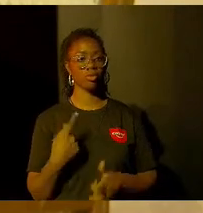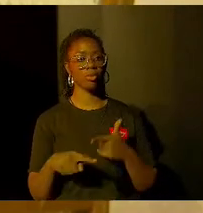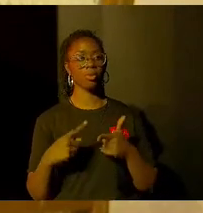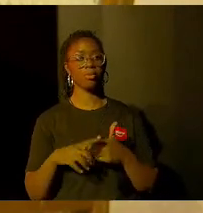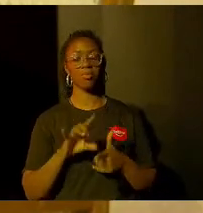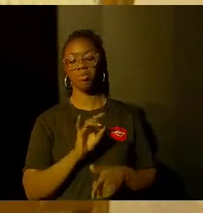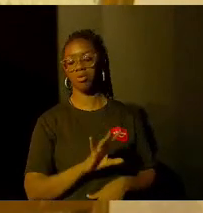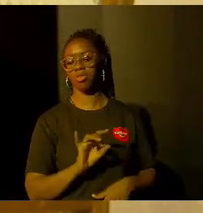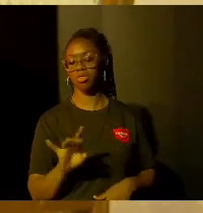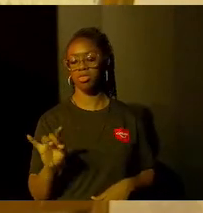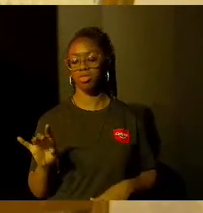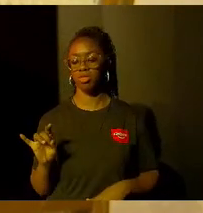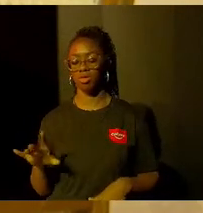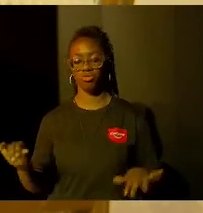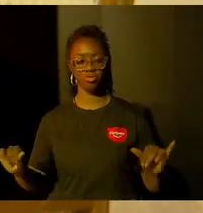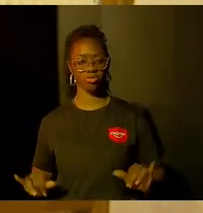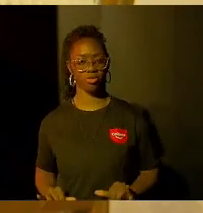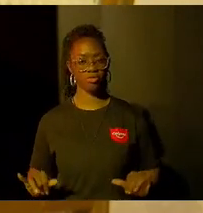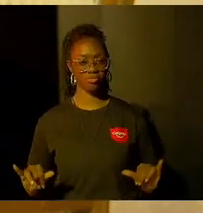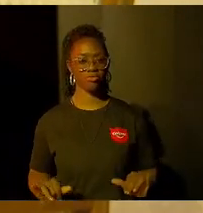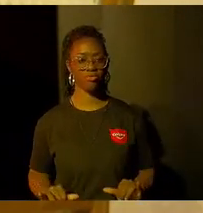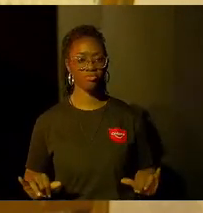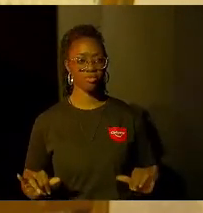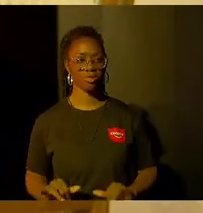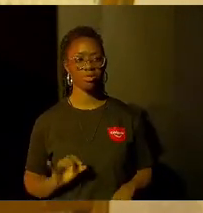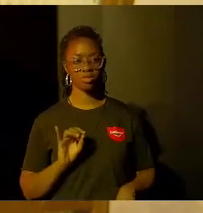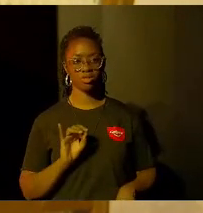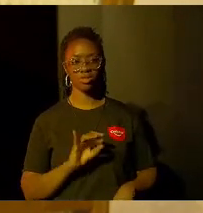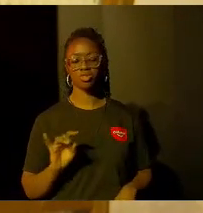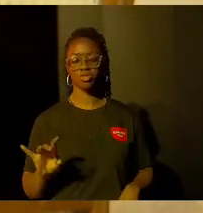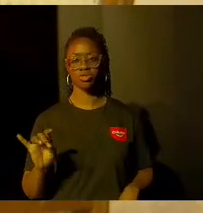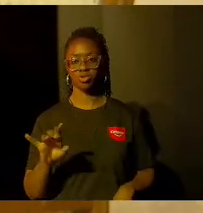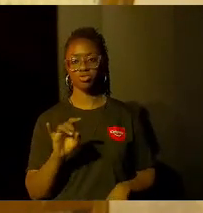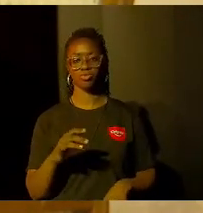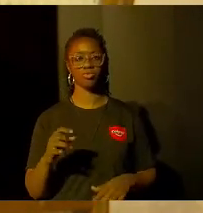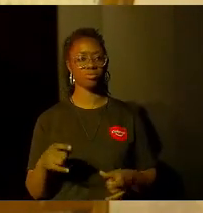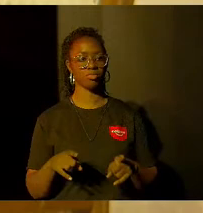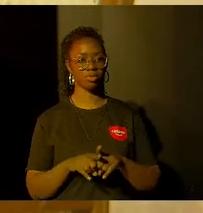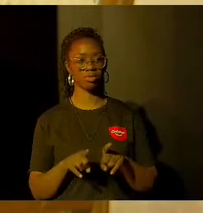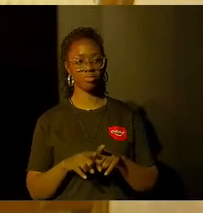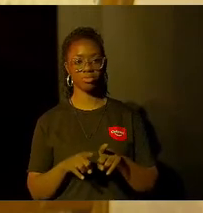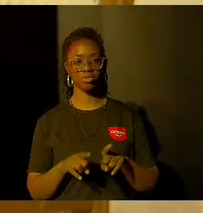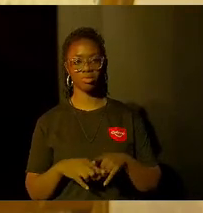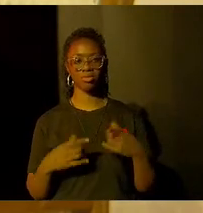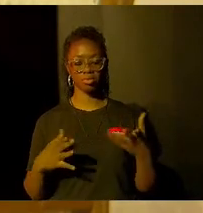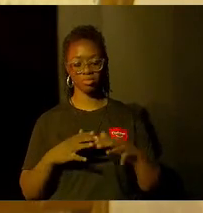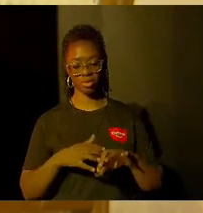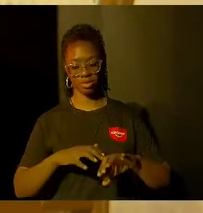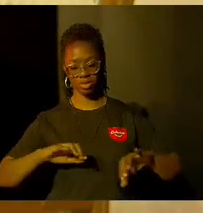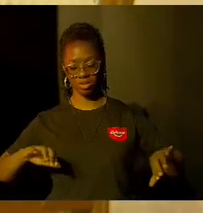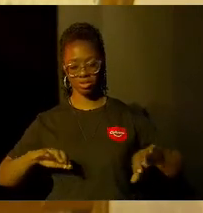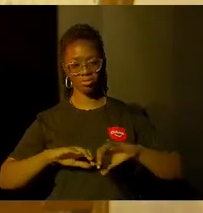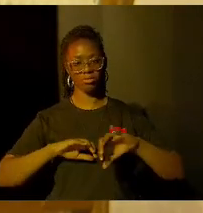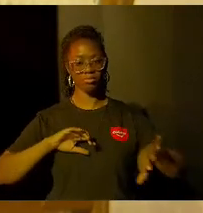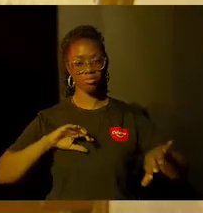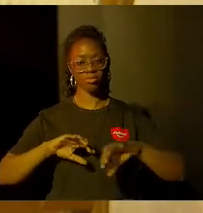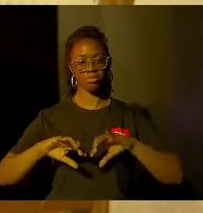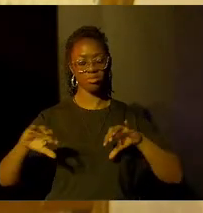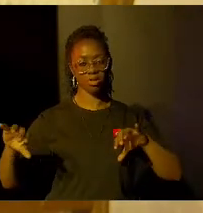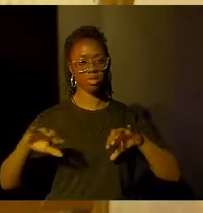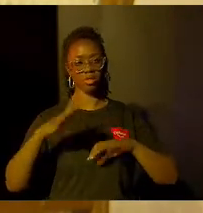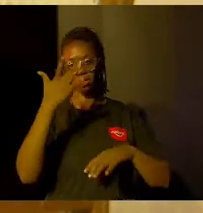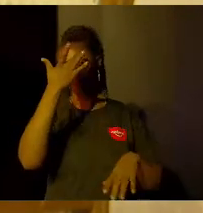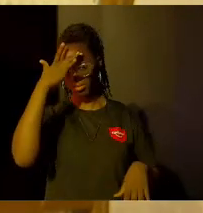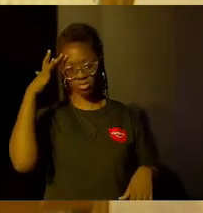individual que o nosso sofrimento é individual justamente para separar as pessoas e dificultar